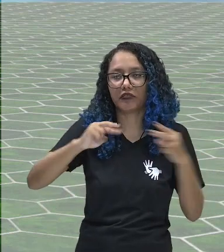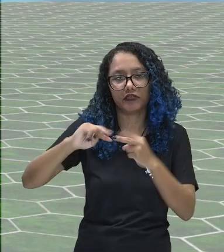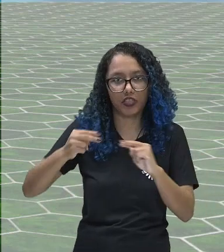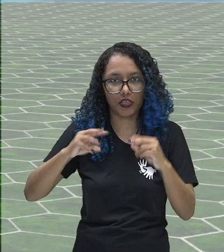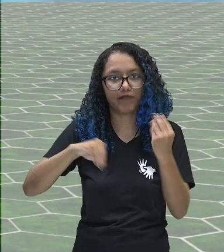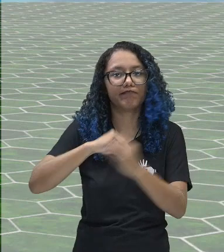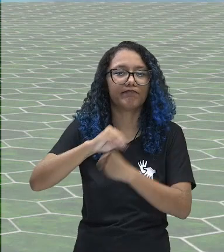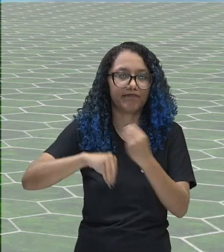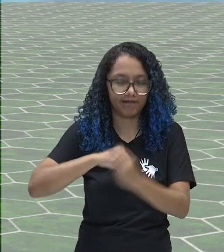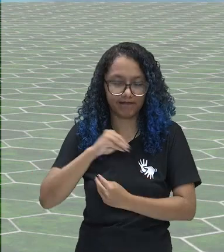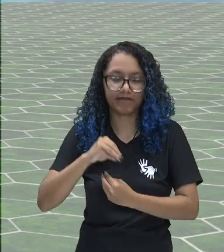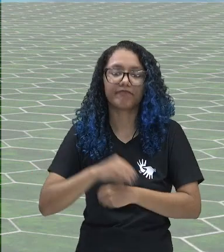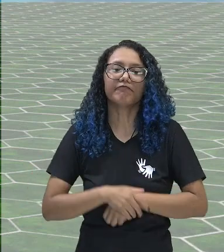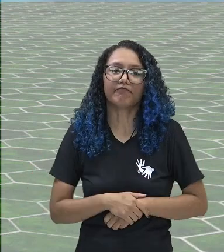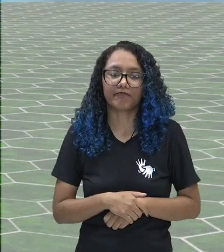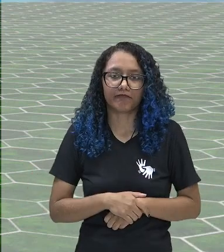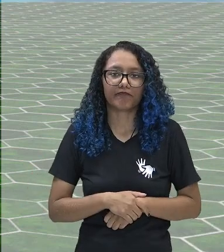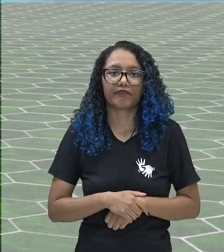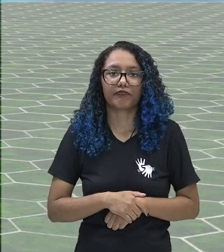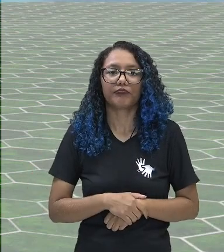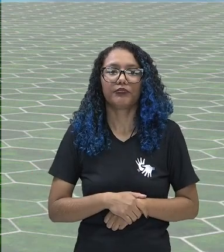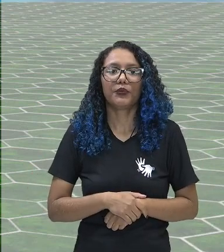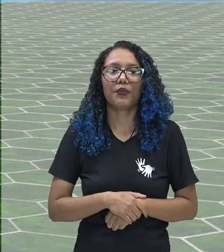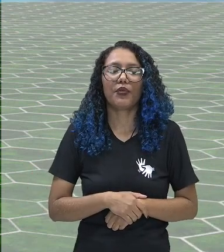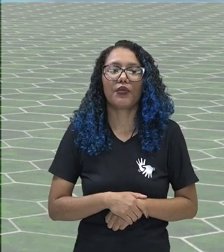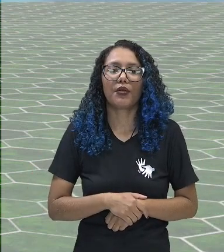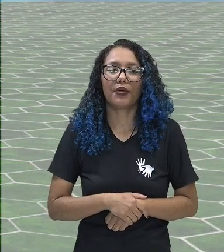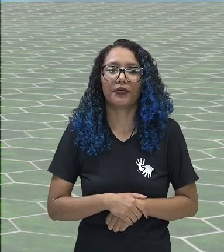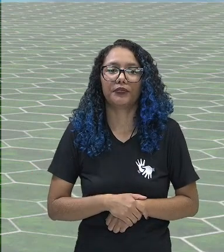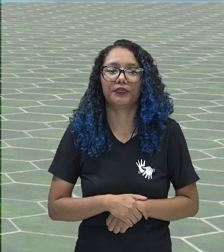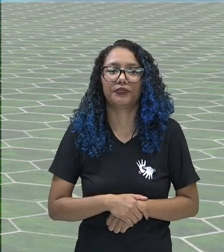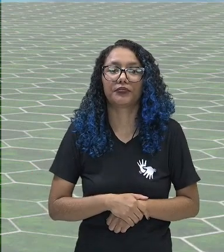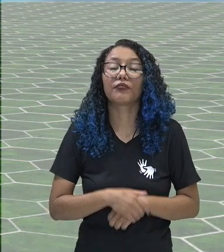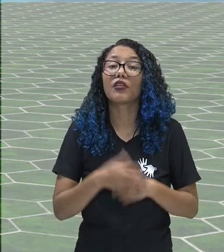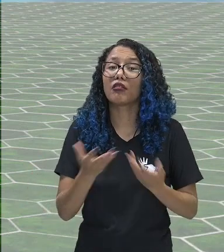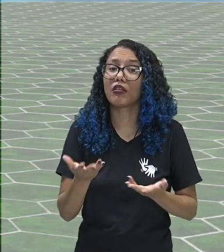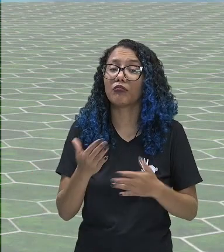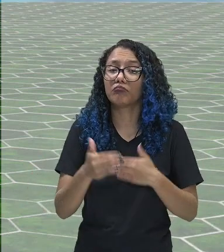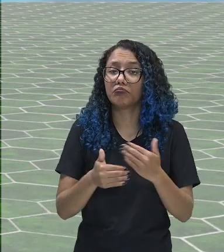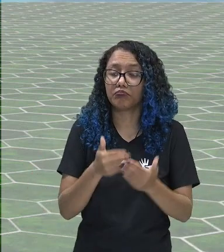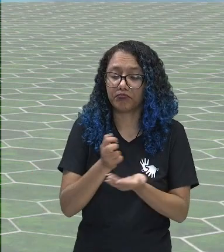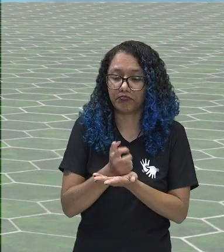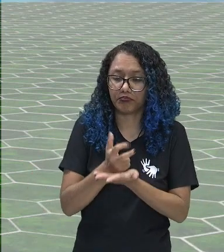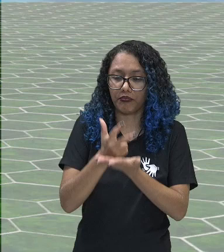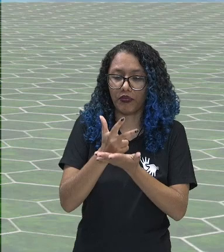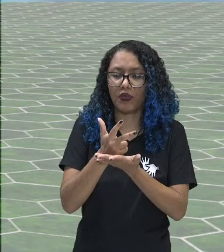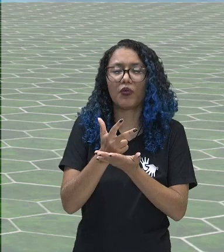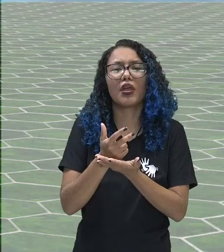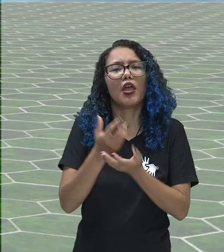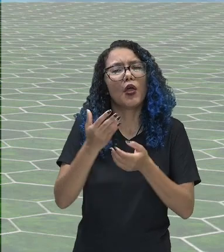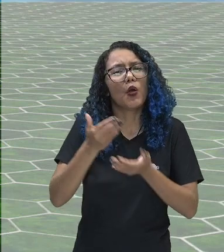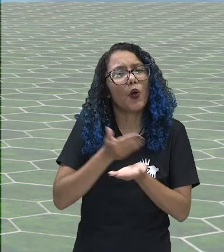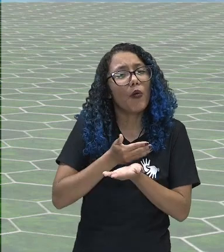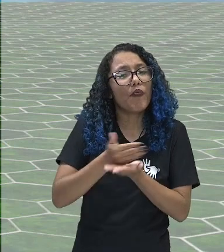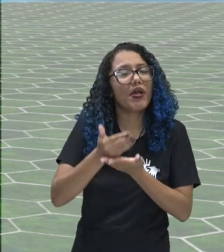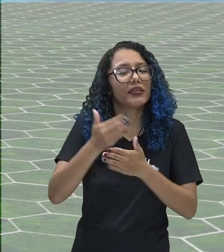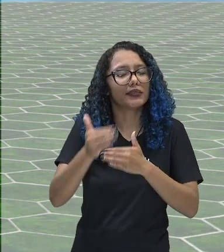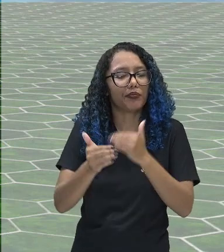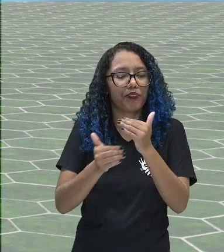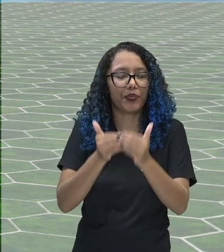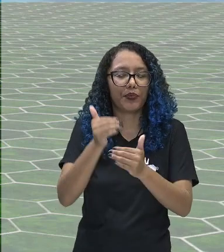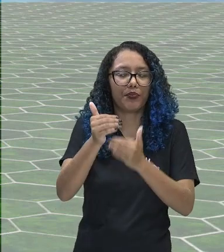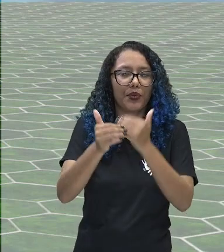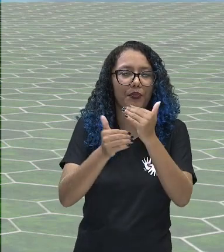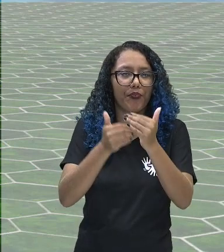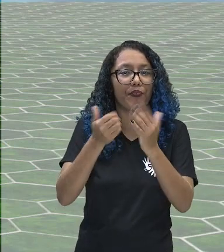a ter o desenvolvimento, né, com o desenvolvimento embrionário, daquelas semelhanças genéticas que